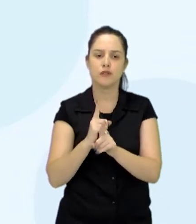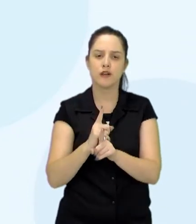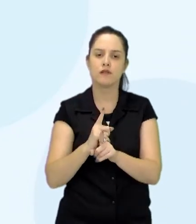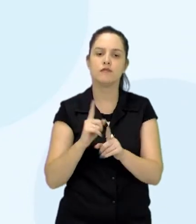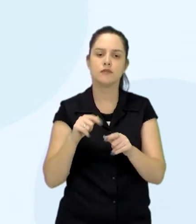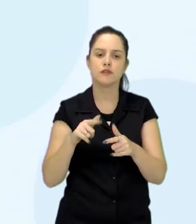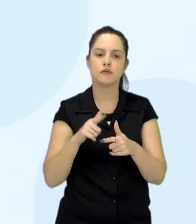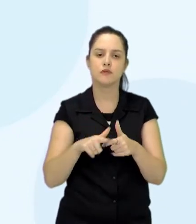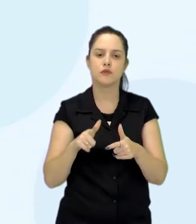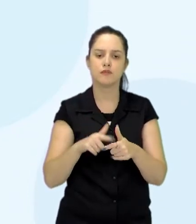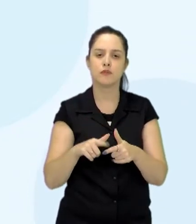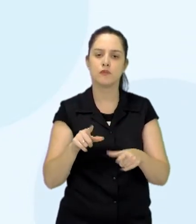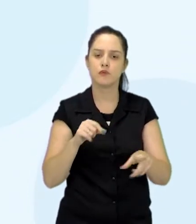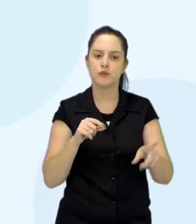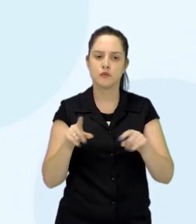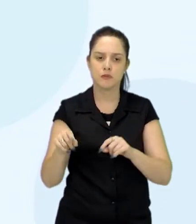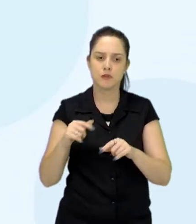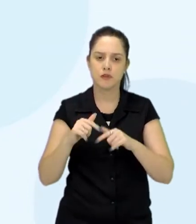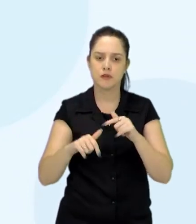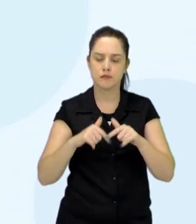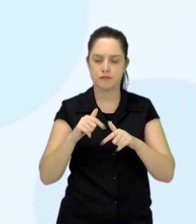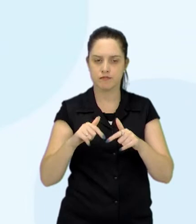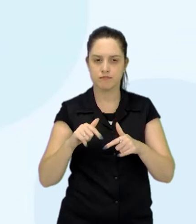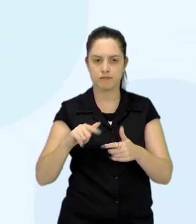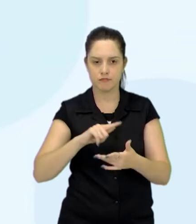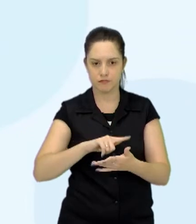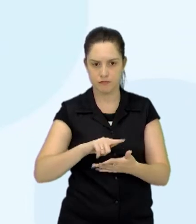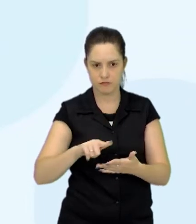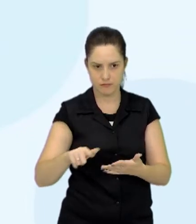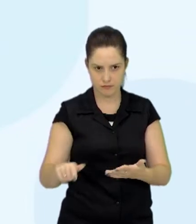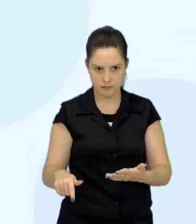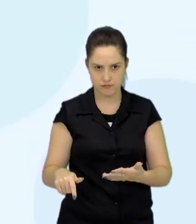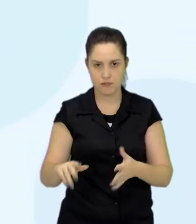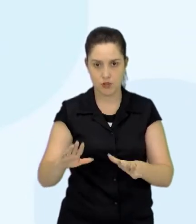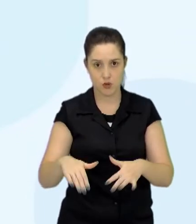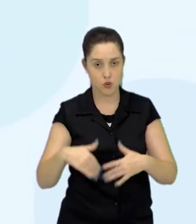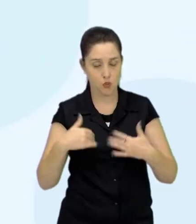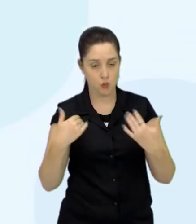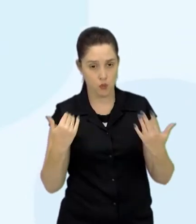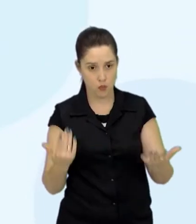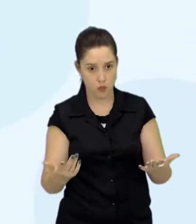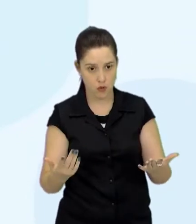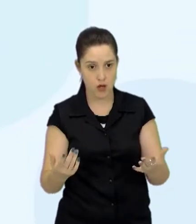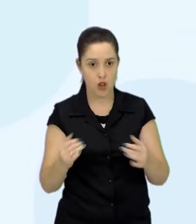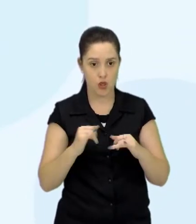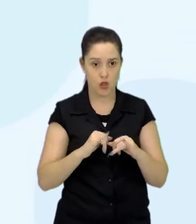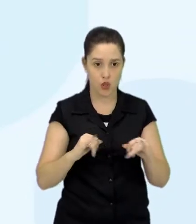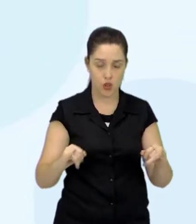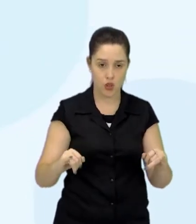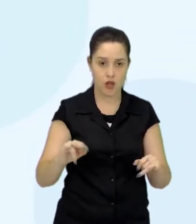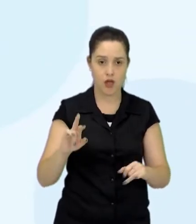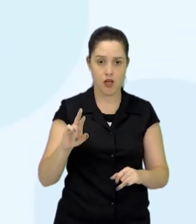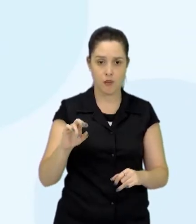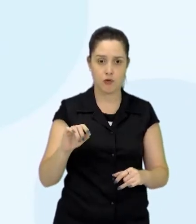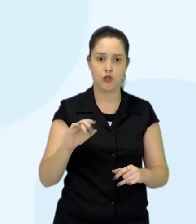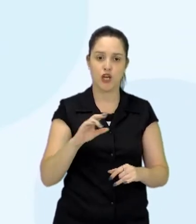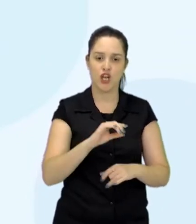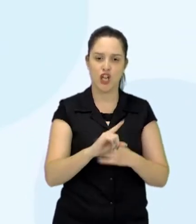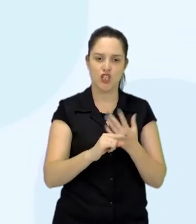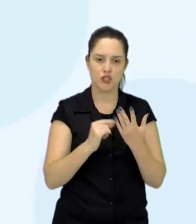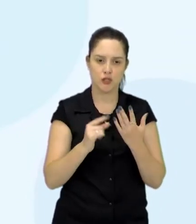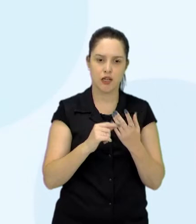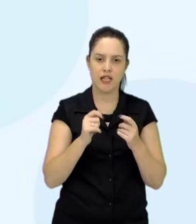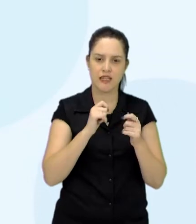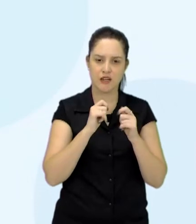Vamos escolher uma das soluções e trabalhar um gênero jornalístico. Aí são as opções. Pode ser uma notícia, reportagem, editorial, entrevista